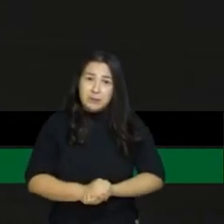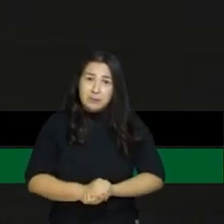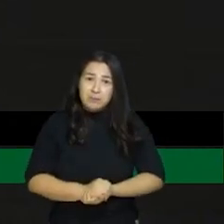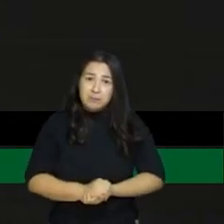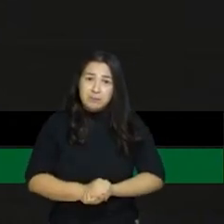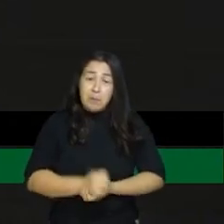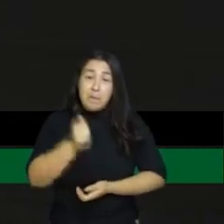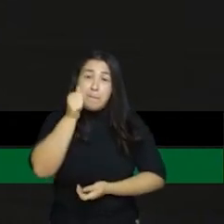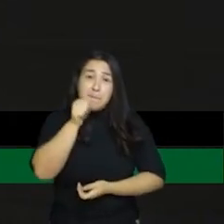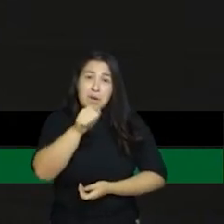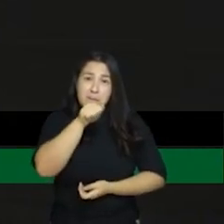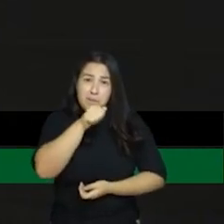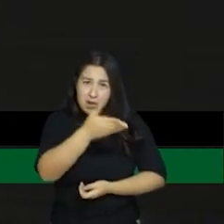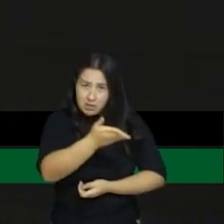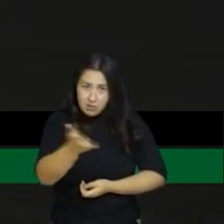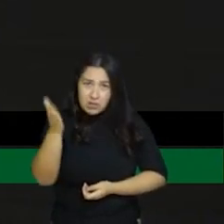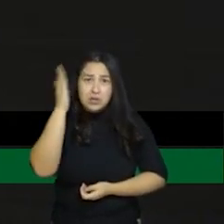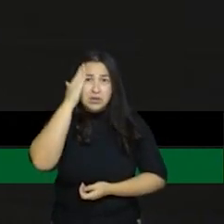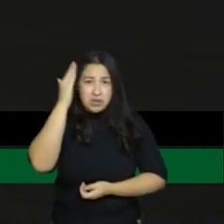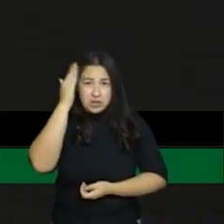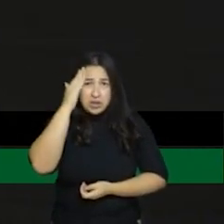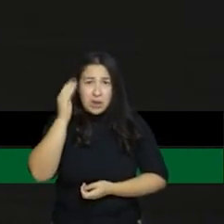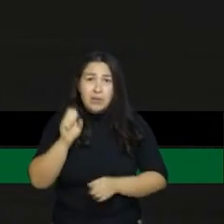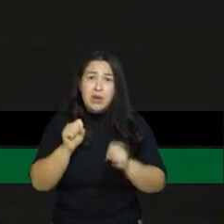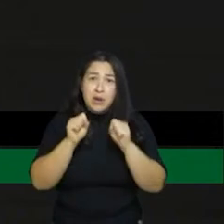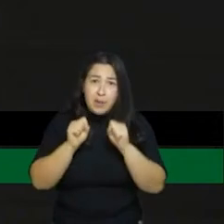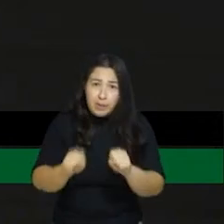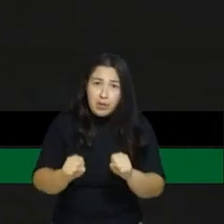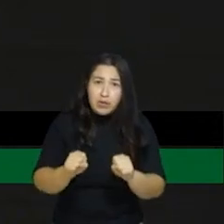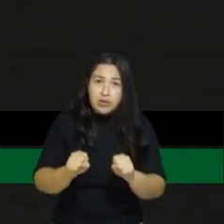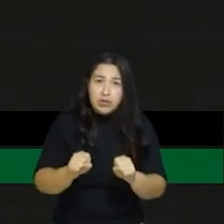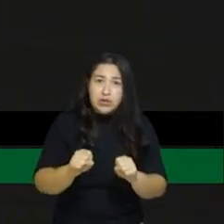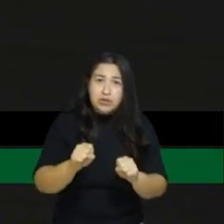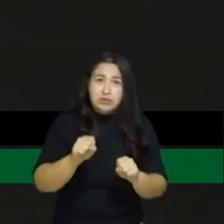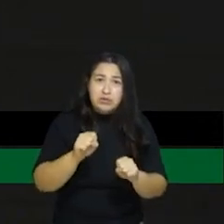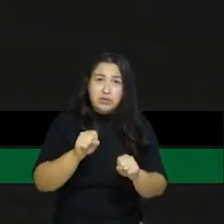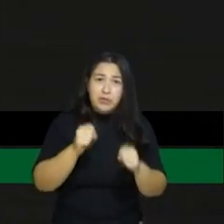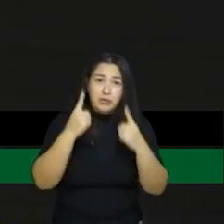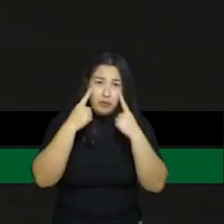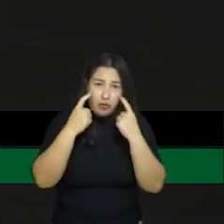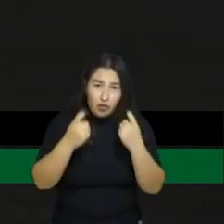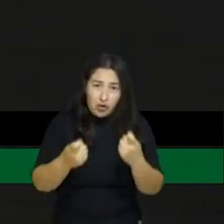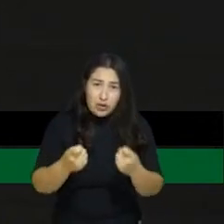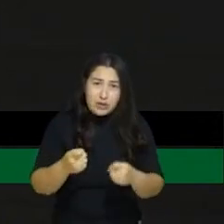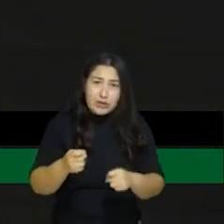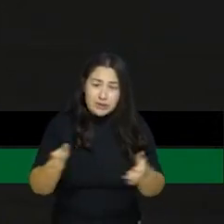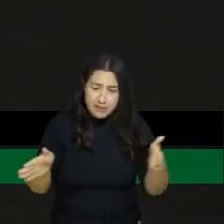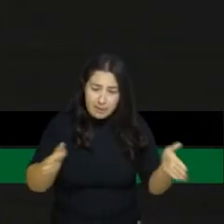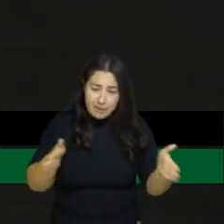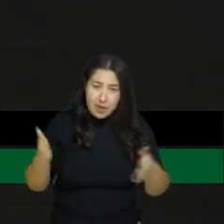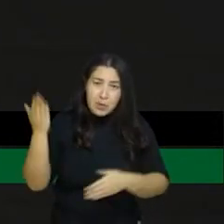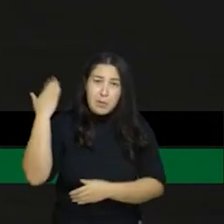mães dos senhores que aqui estão, possam ter sofrido violência ao longo desse período.